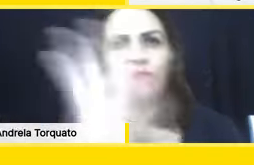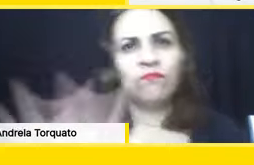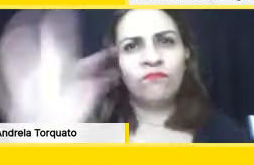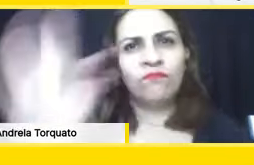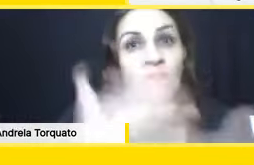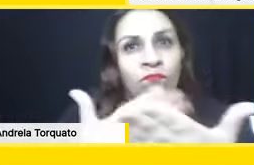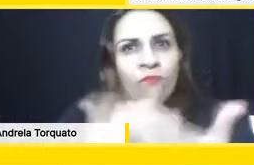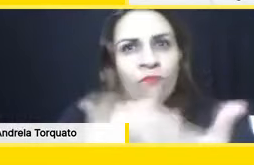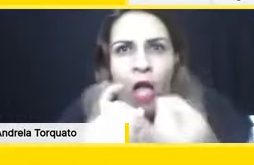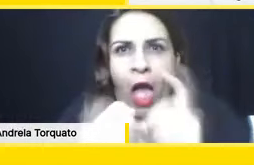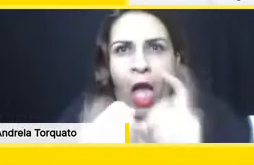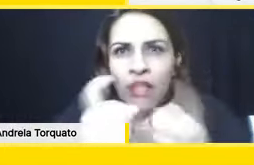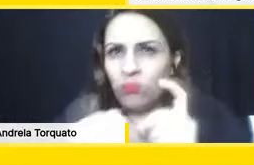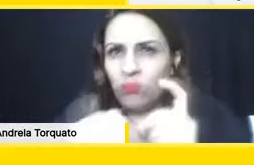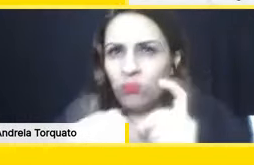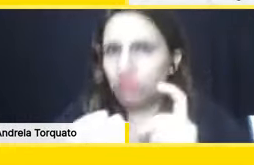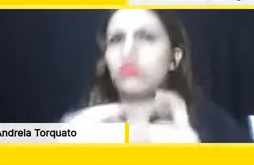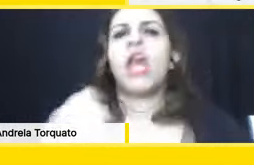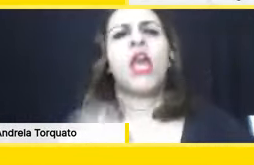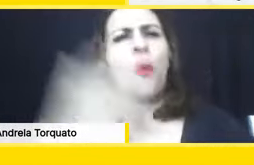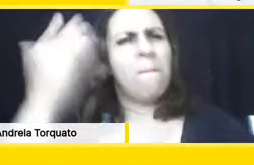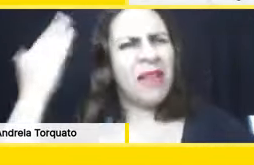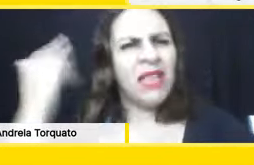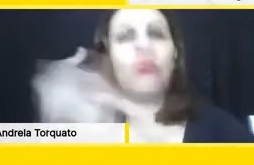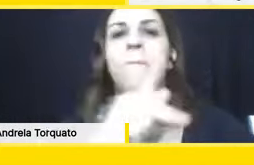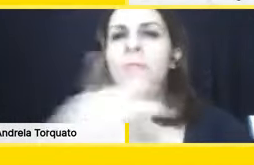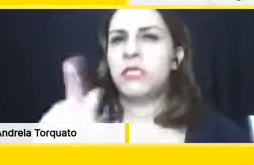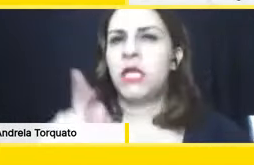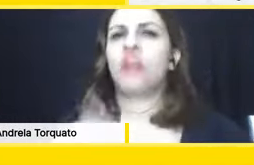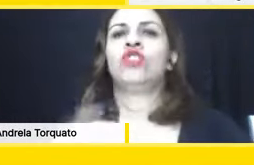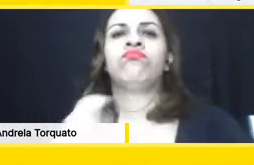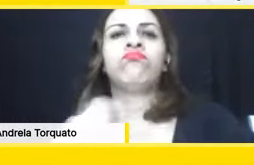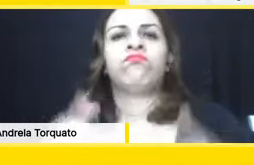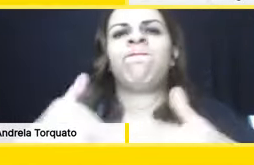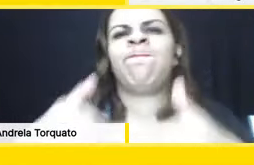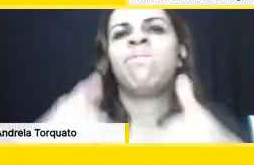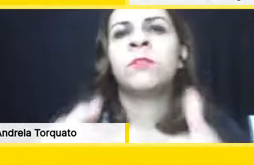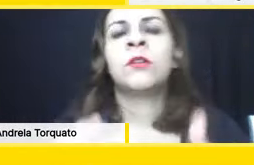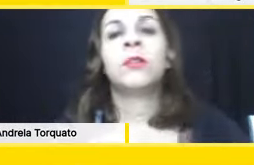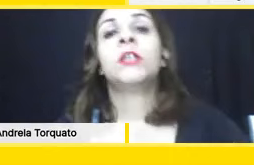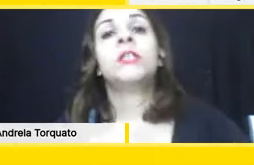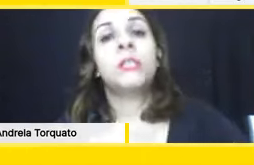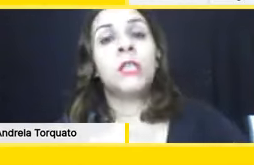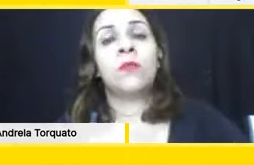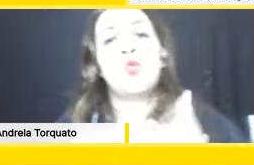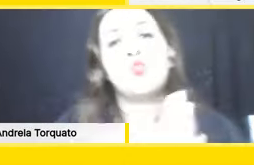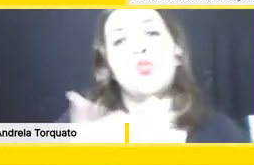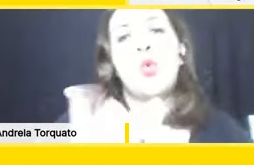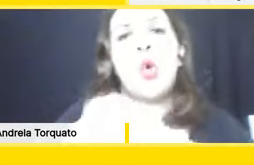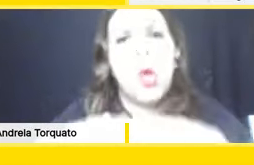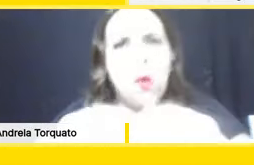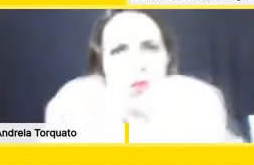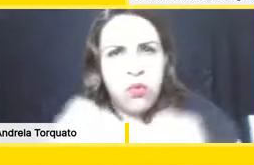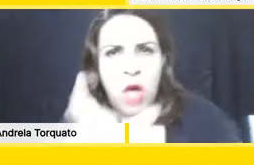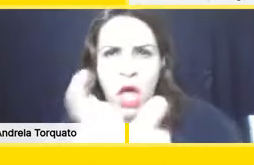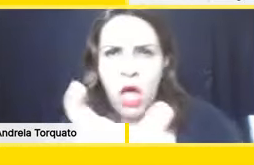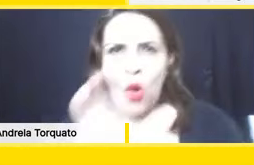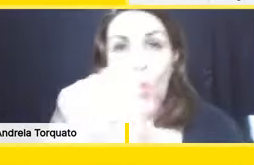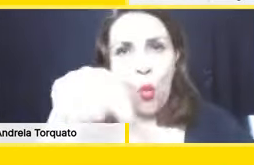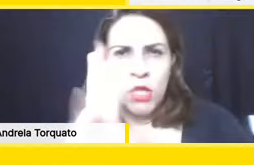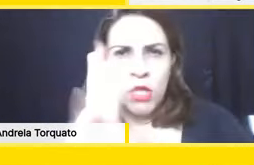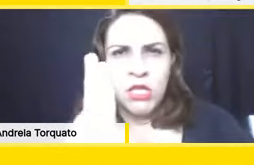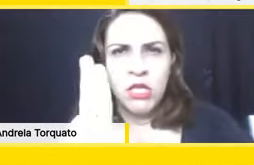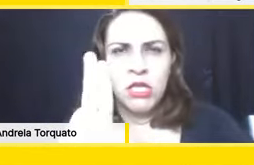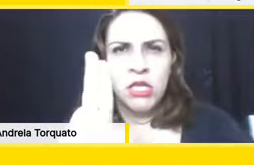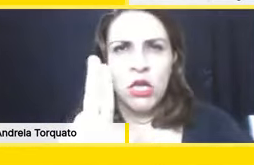de Administração, fui presidente nacional dela, fui um dos precursores da quebra do monopólio da carteirinha da Uni, na época,